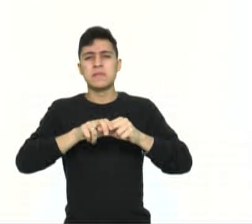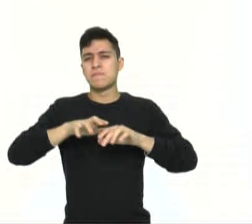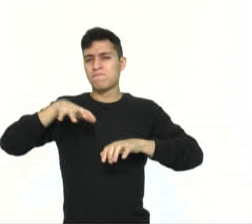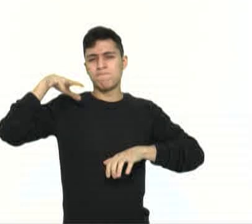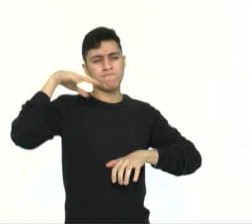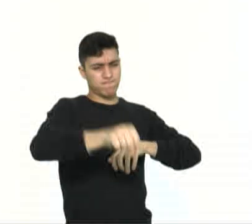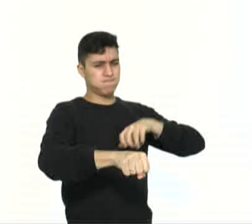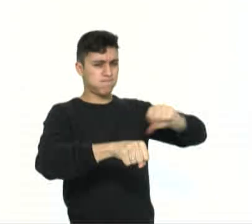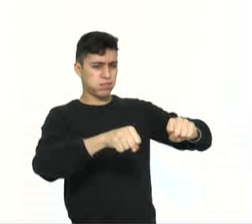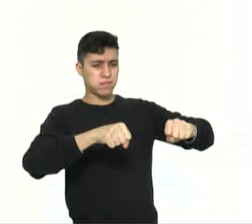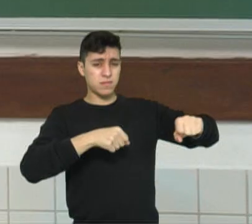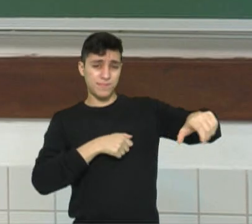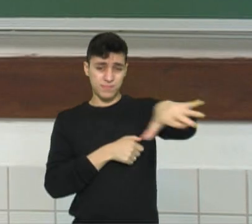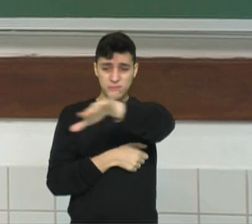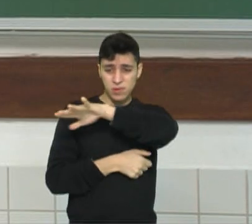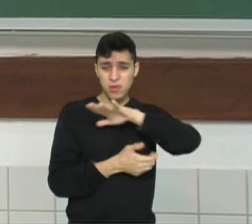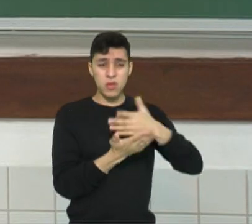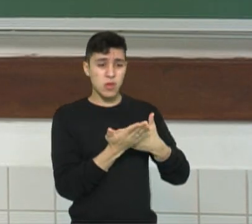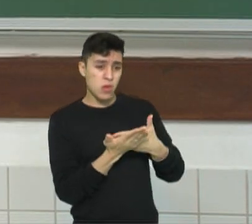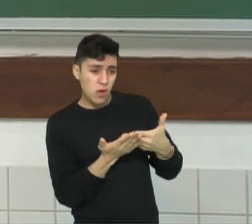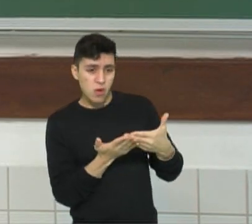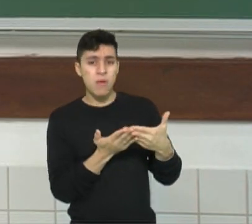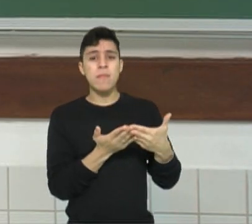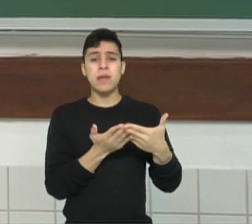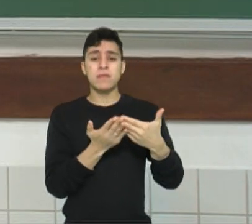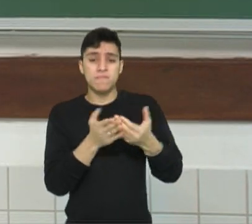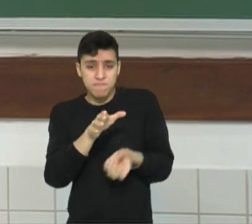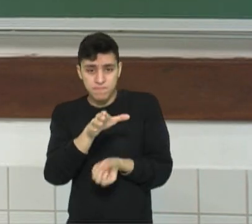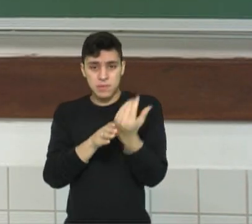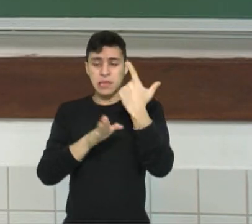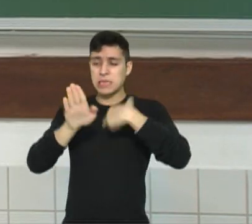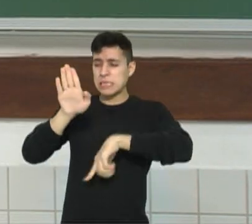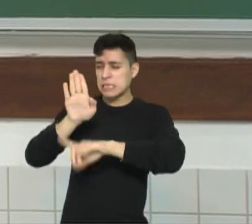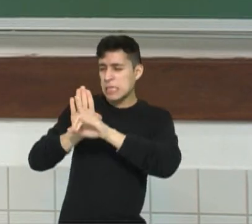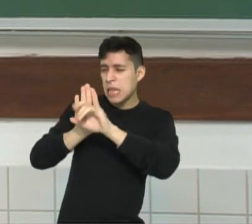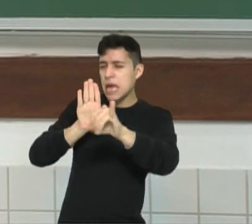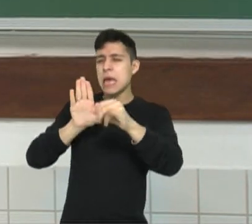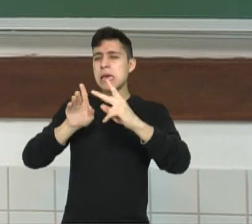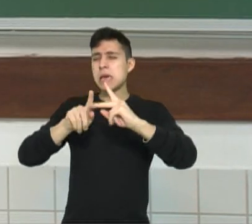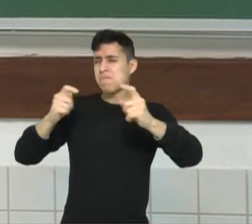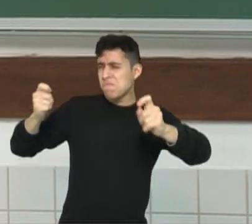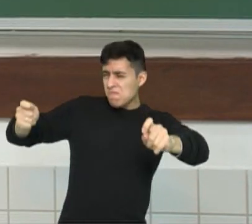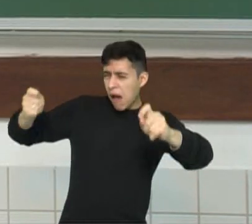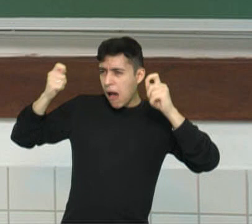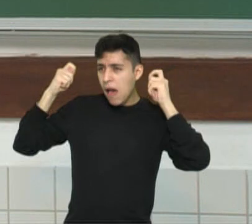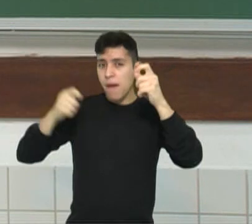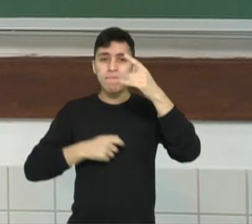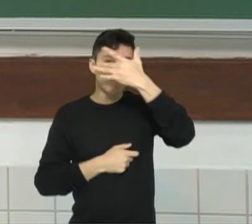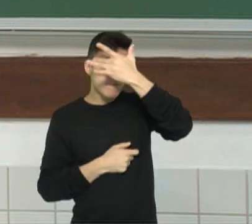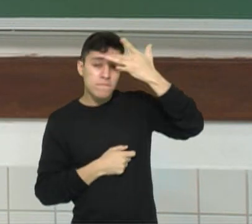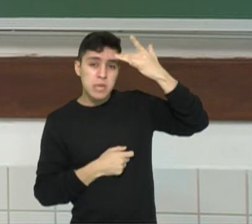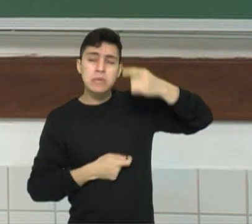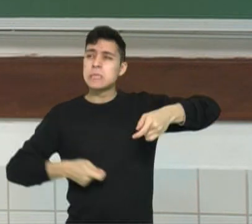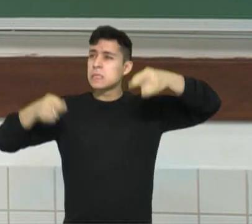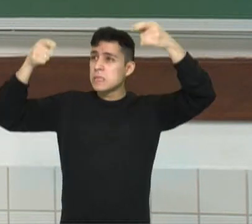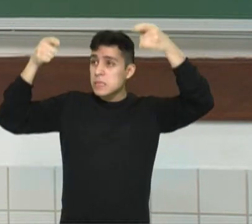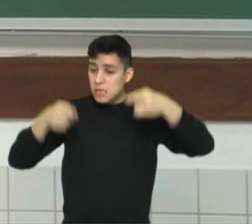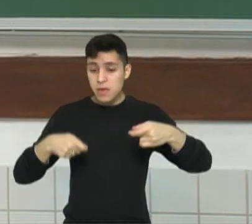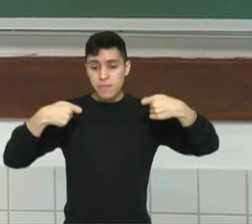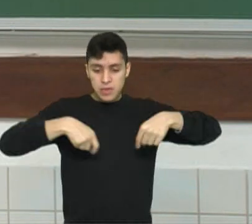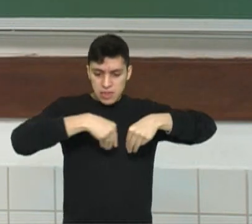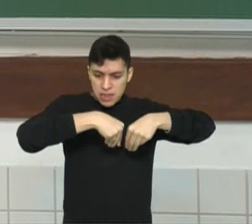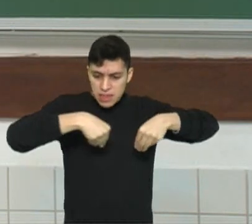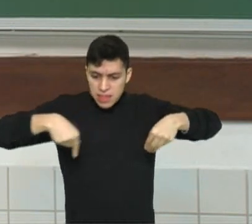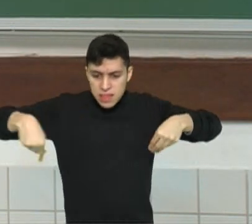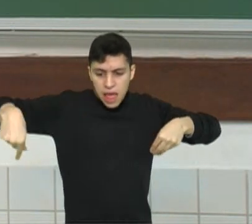ocupação dos territórios, vão existir inúmeras leis, inúmeros protestos, pessoas que vão exigir a demarcação das